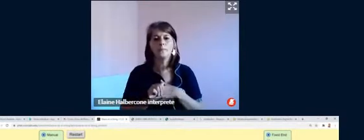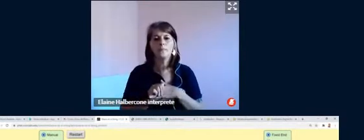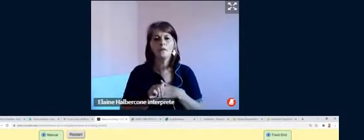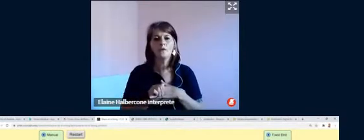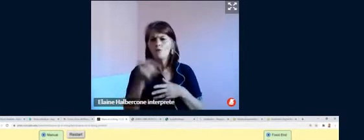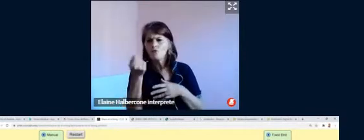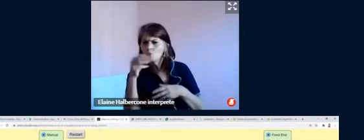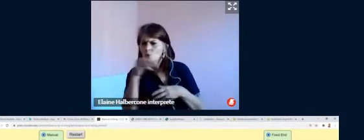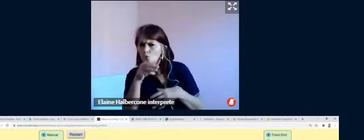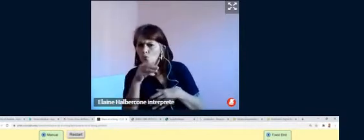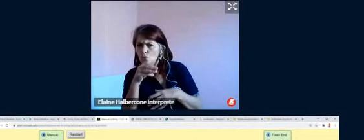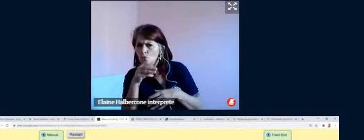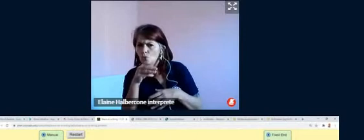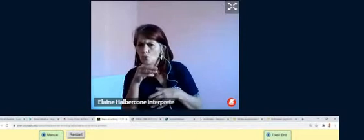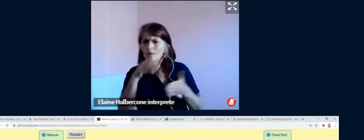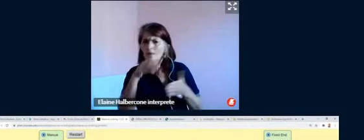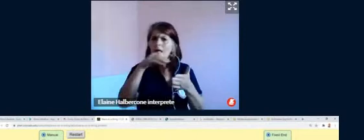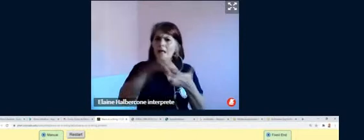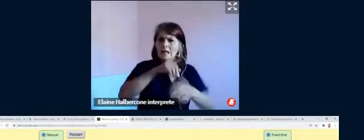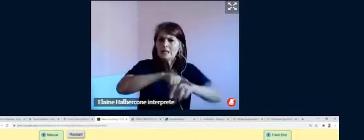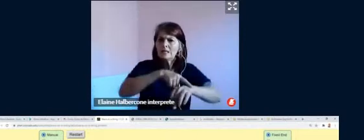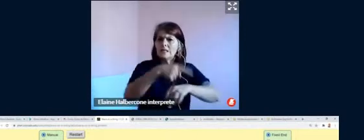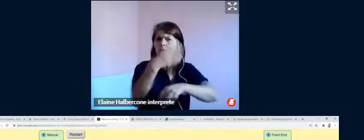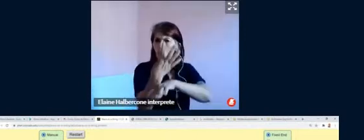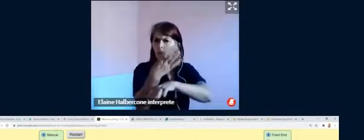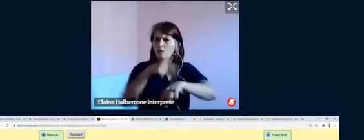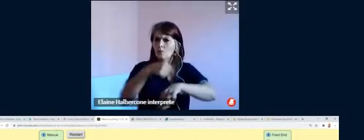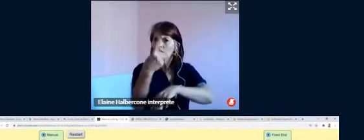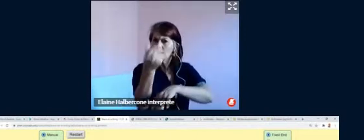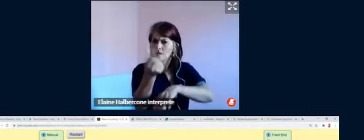20, né? É 20 minutos? Vai até às 16 horas.